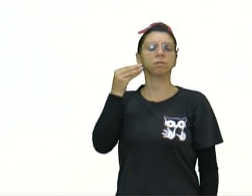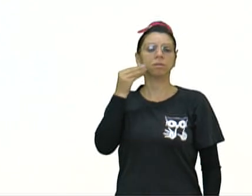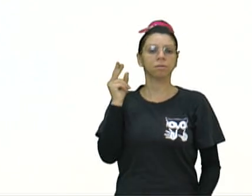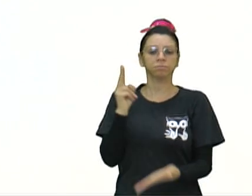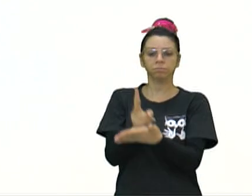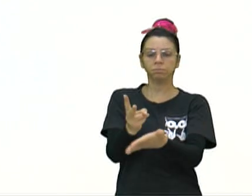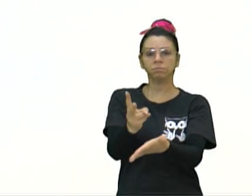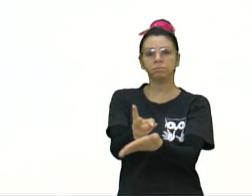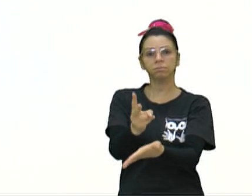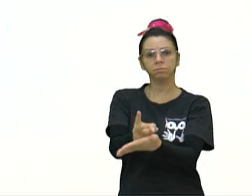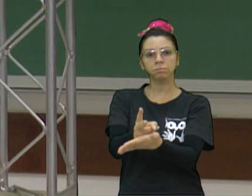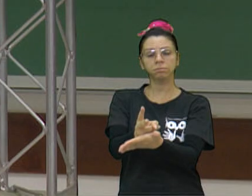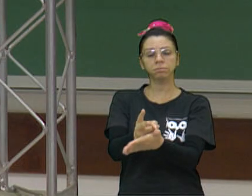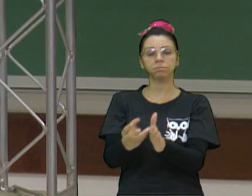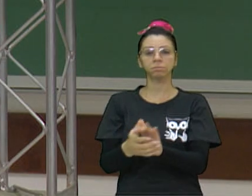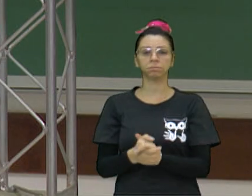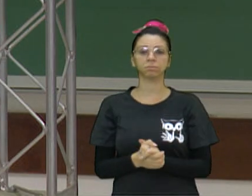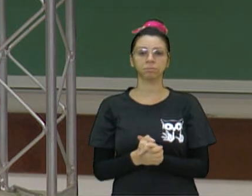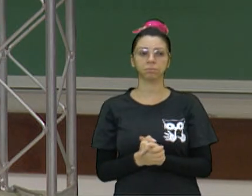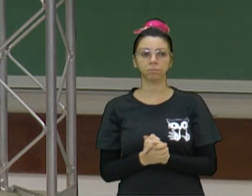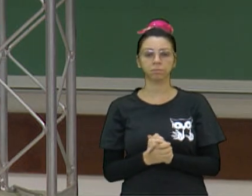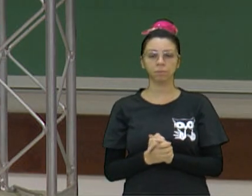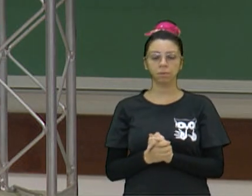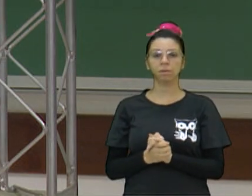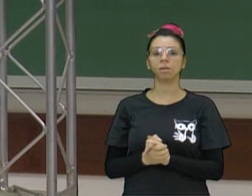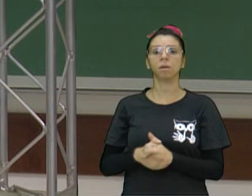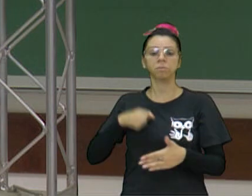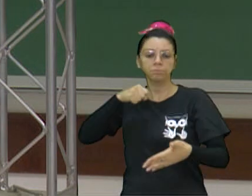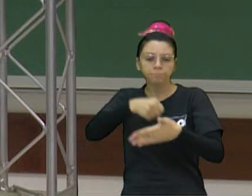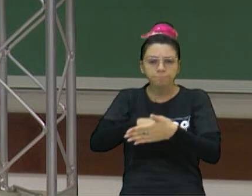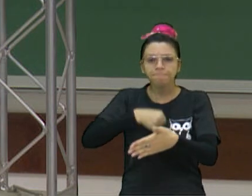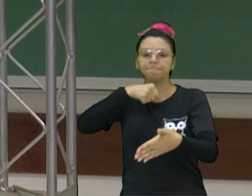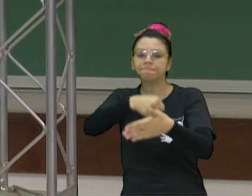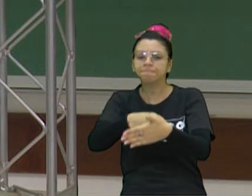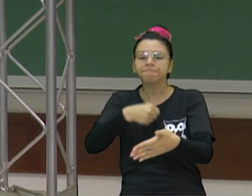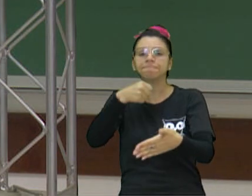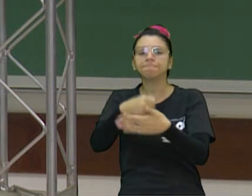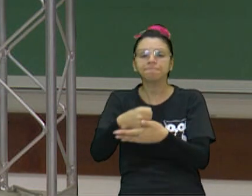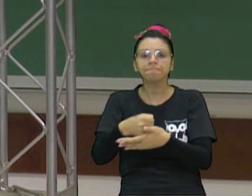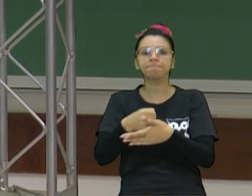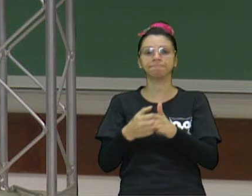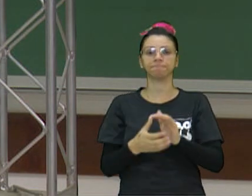constante e inconsciente. Então sempre estar lutando, correndo atrás daquilo que a gente